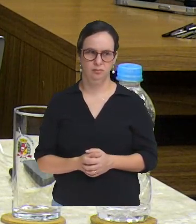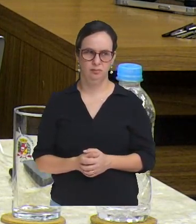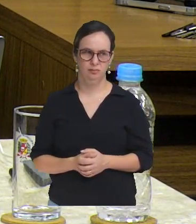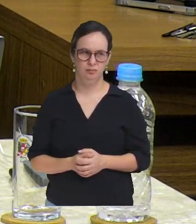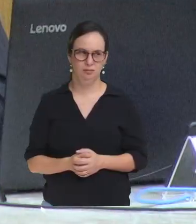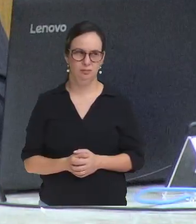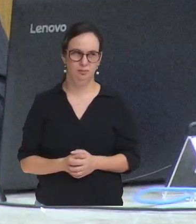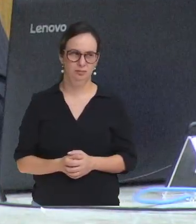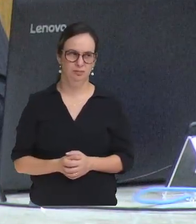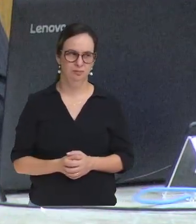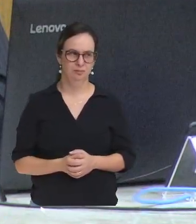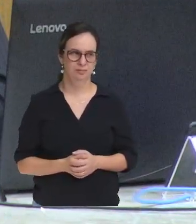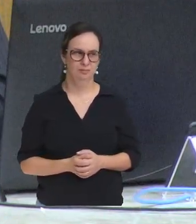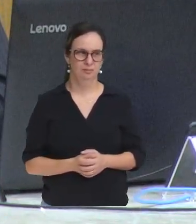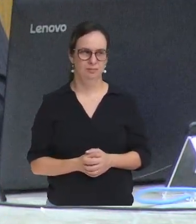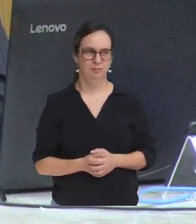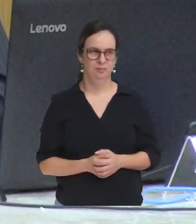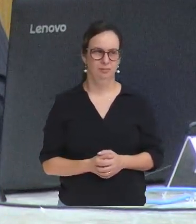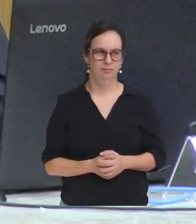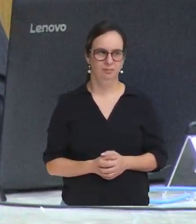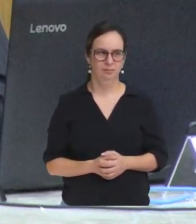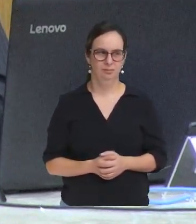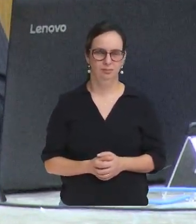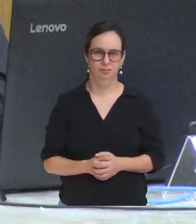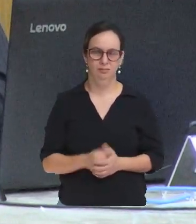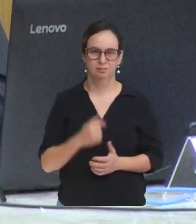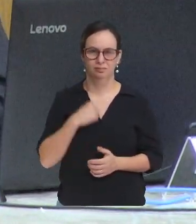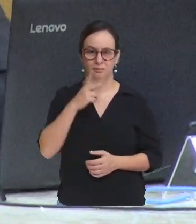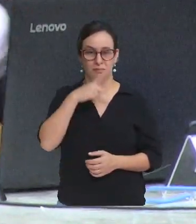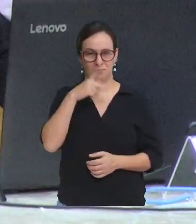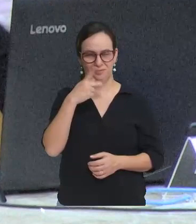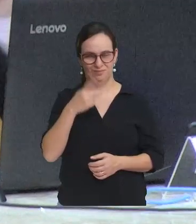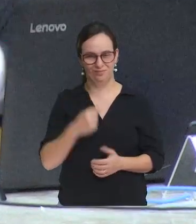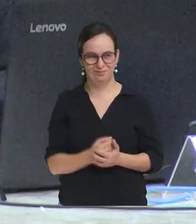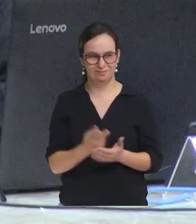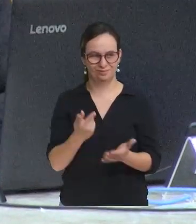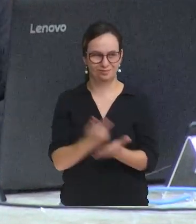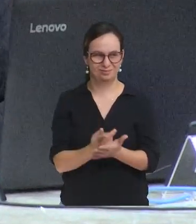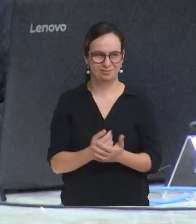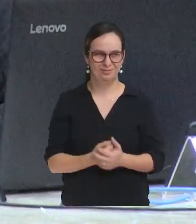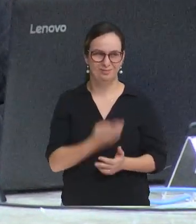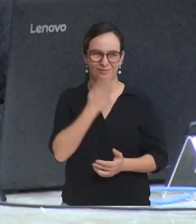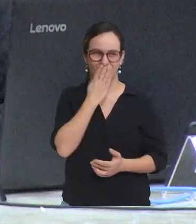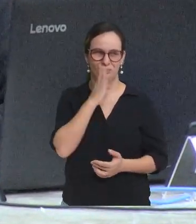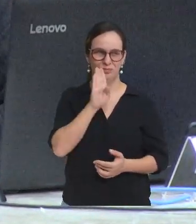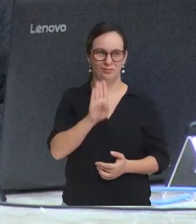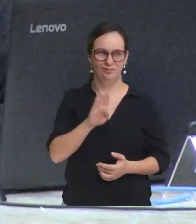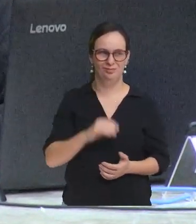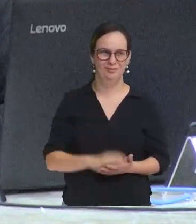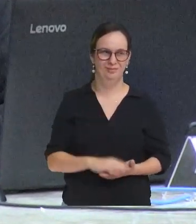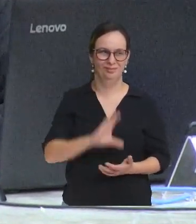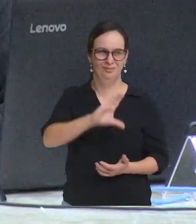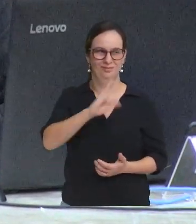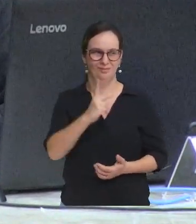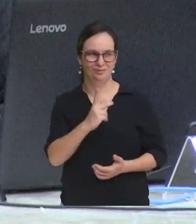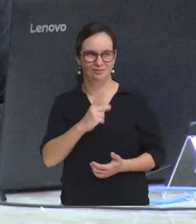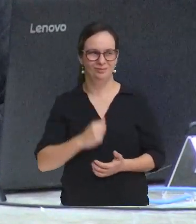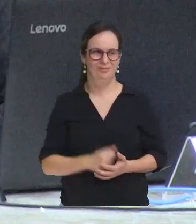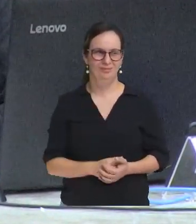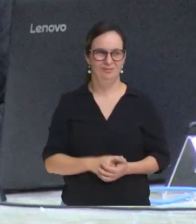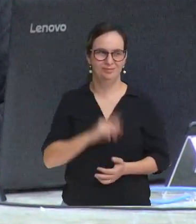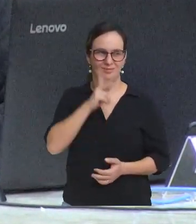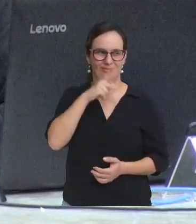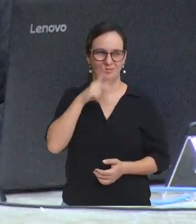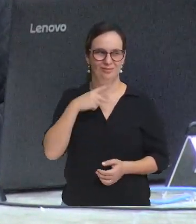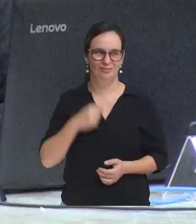a erro ao dizer que foi na posse. Na verdade, foi uma promessa de campanha que nós fizemos dizendo que gostaríamos de